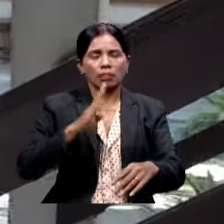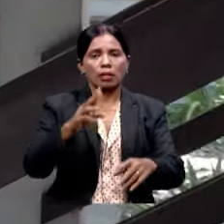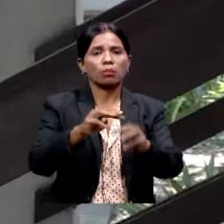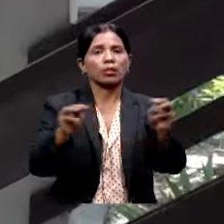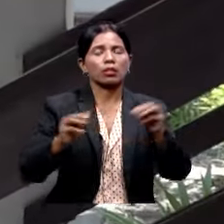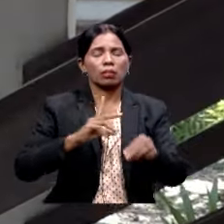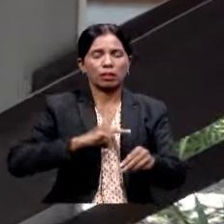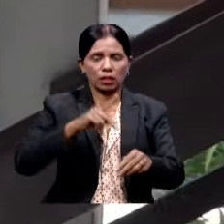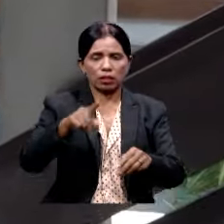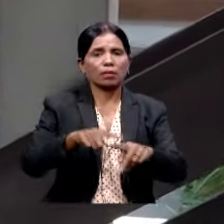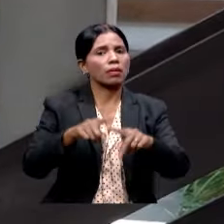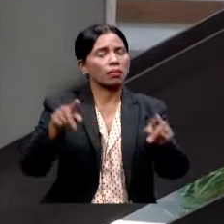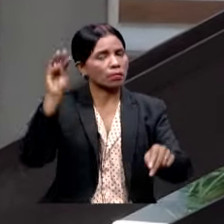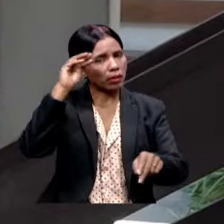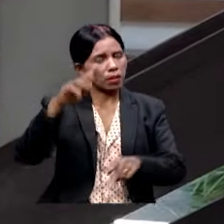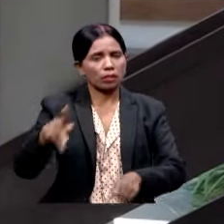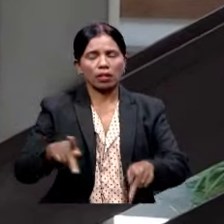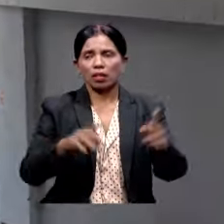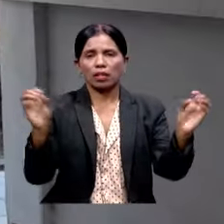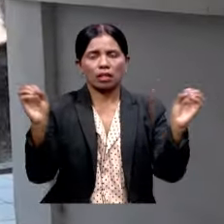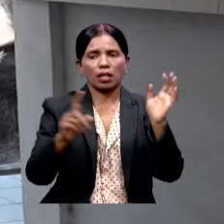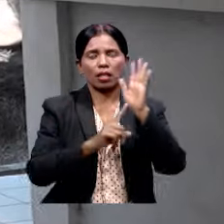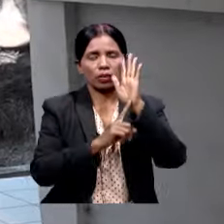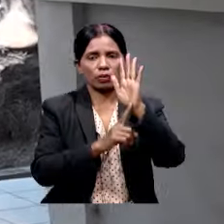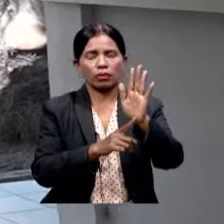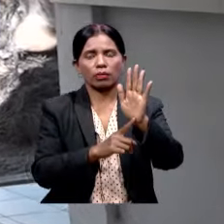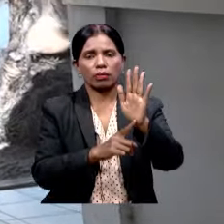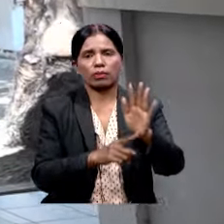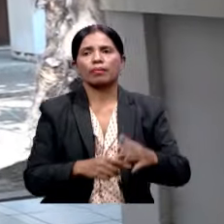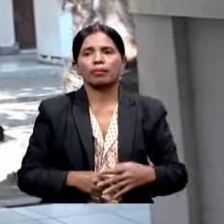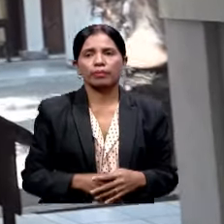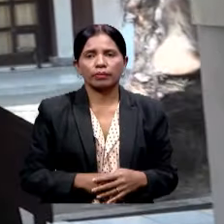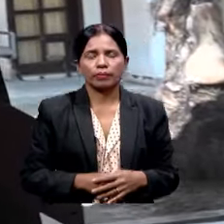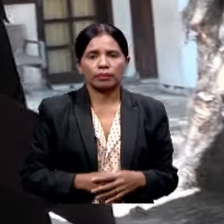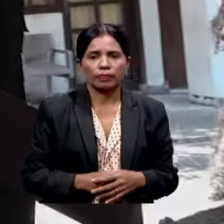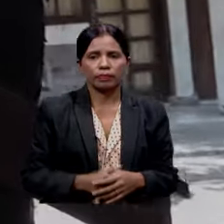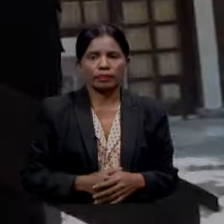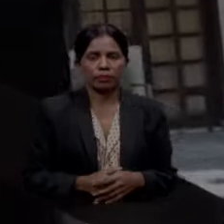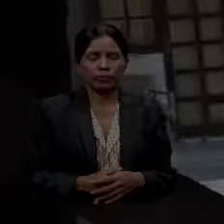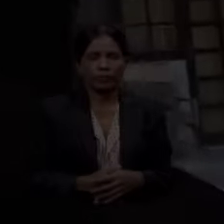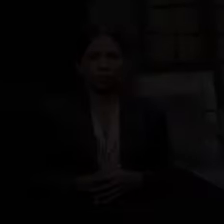likisa ma bem Ministério Público la consegue hatudu prova. Emerenciana Martins, Marito da Costa, Ziemen.